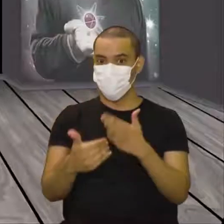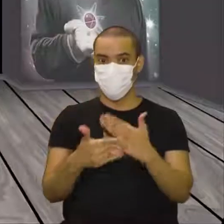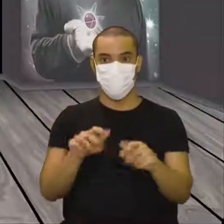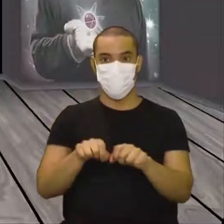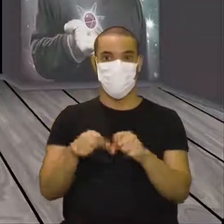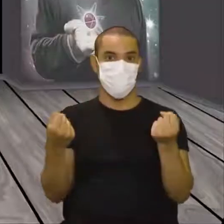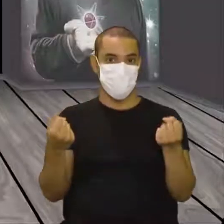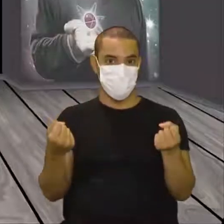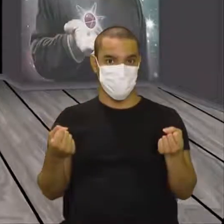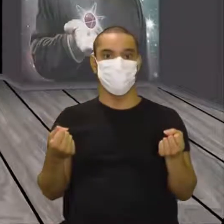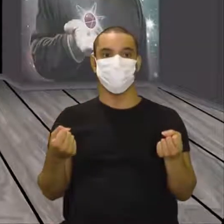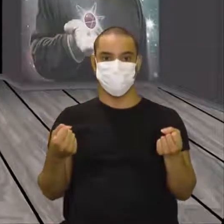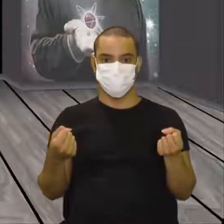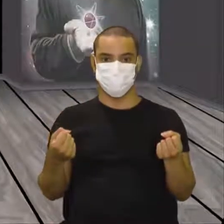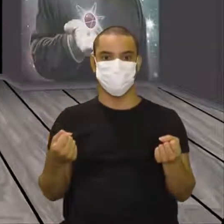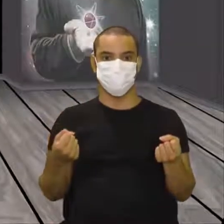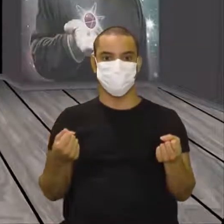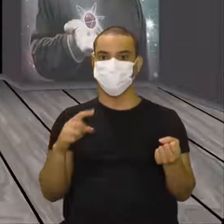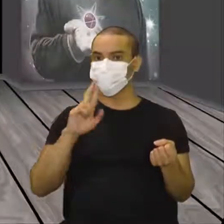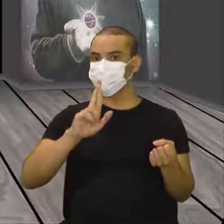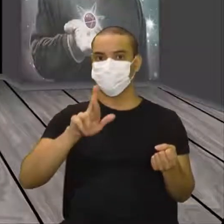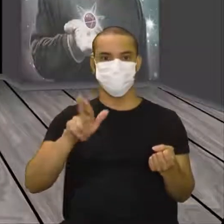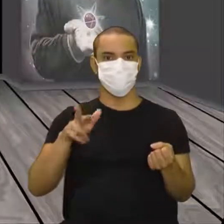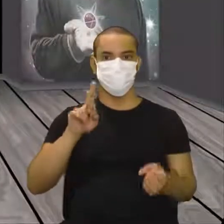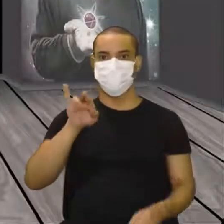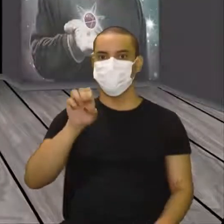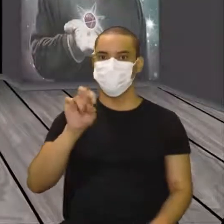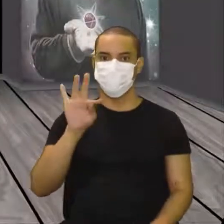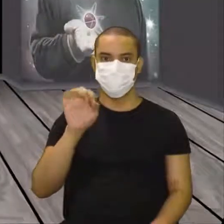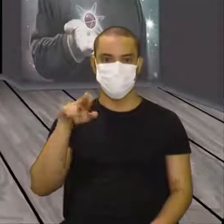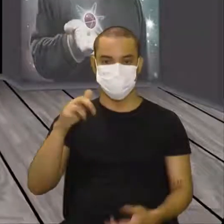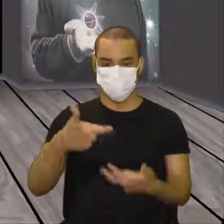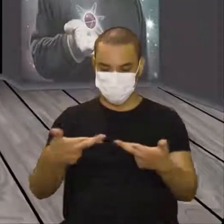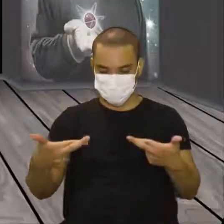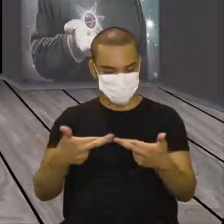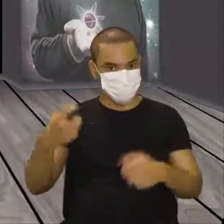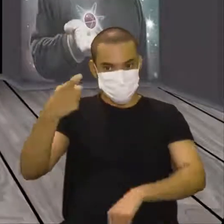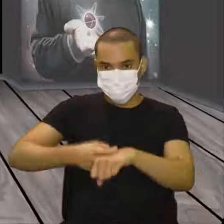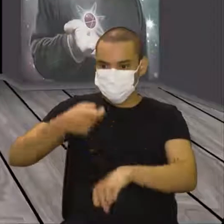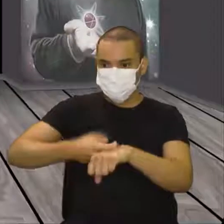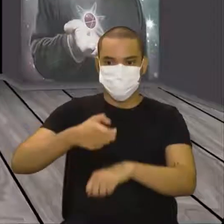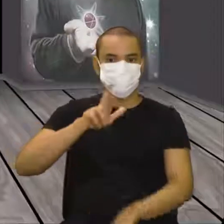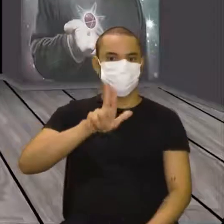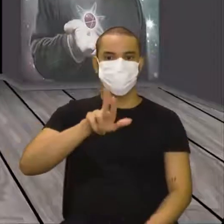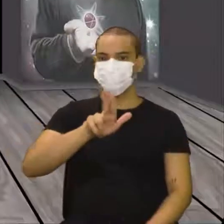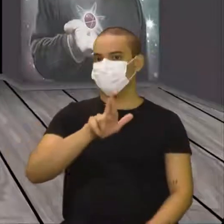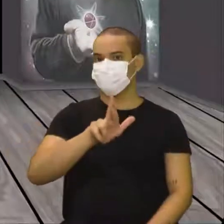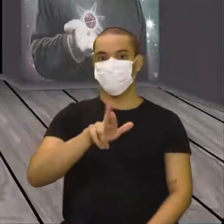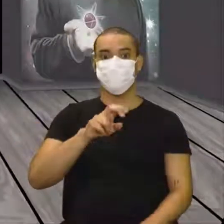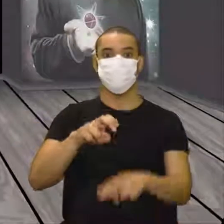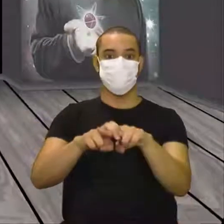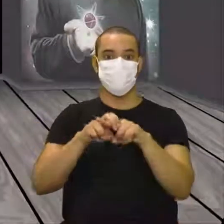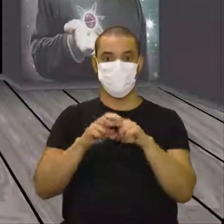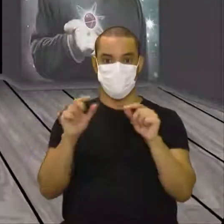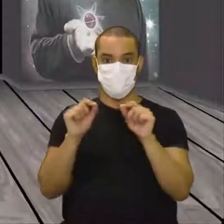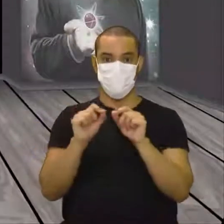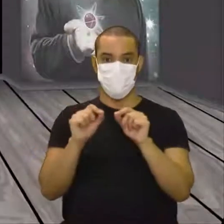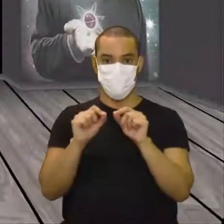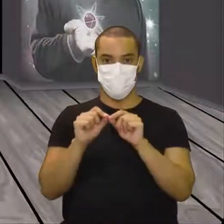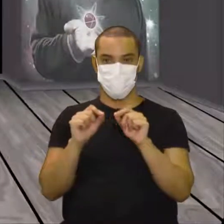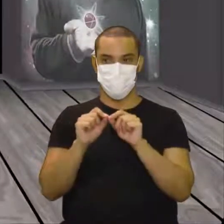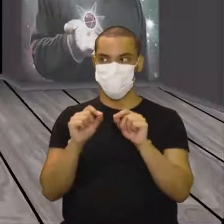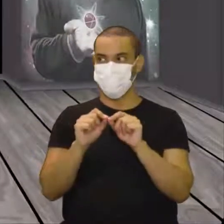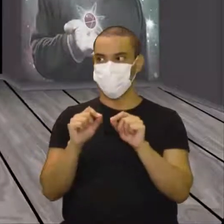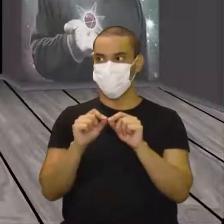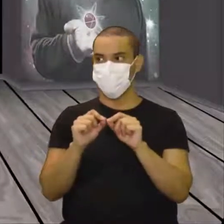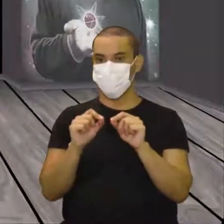você perceber. Então, ele não é resistente. Então, quando você faz esse canhão, vamos voltar lá para observar. Se você fizer esse canhão com